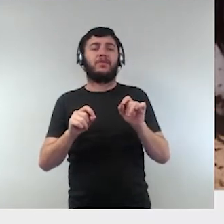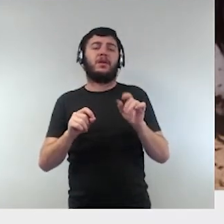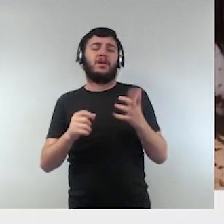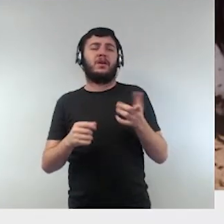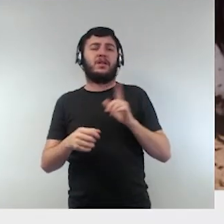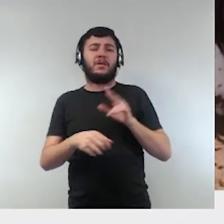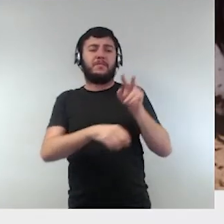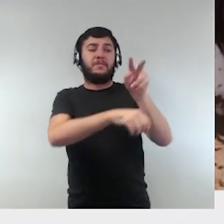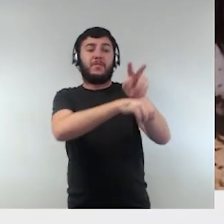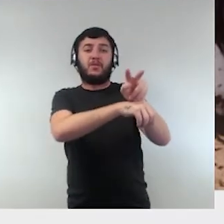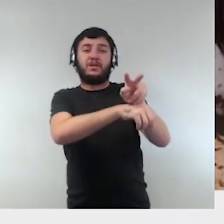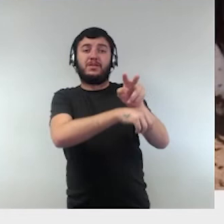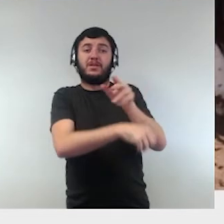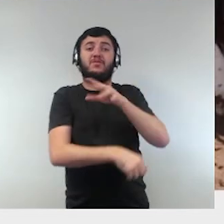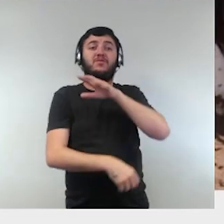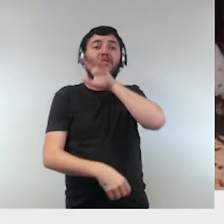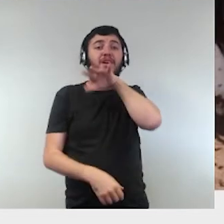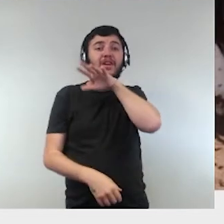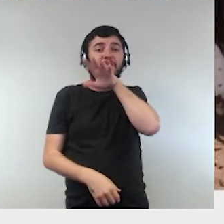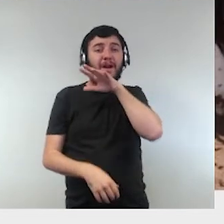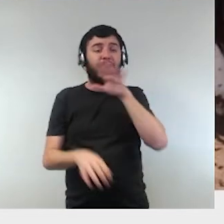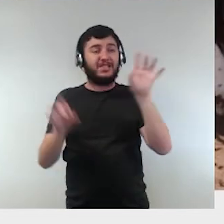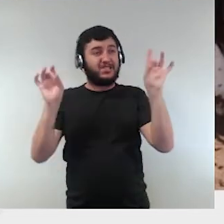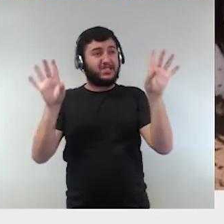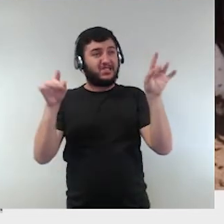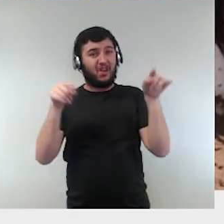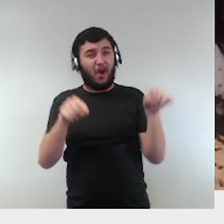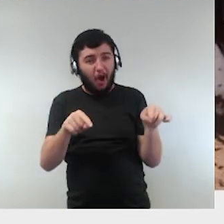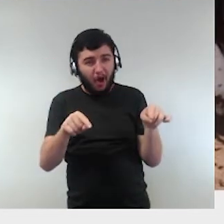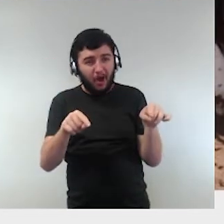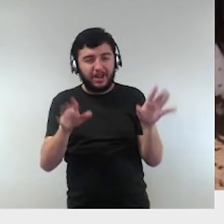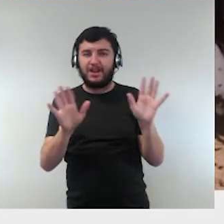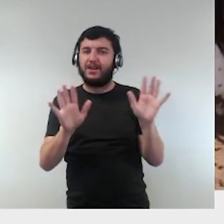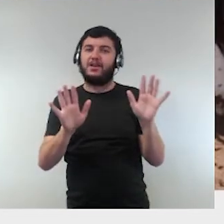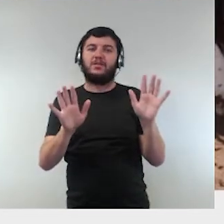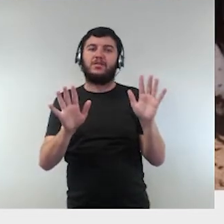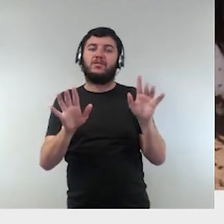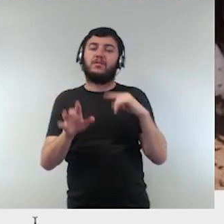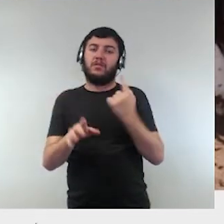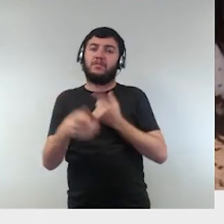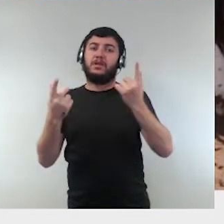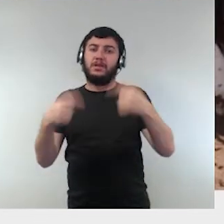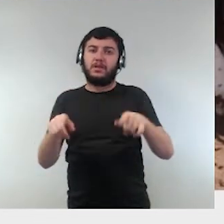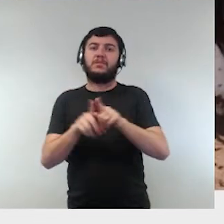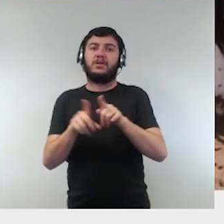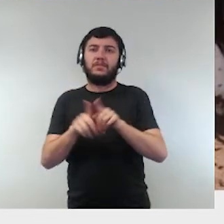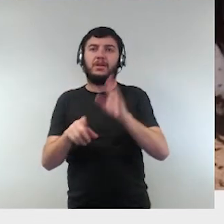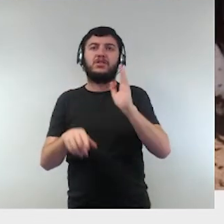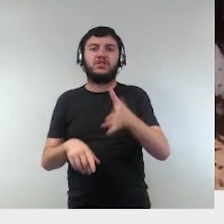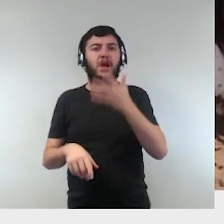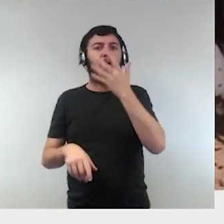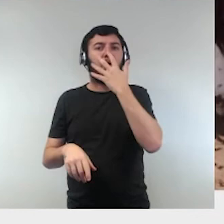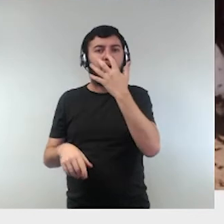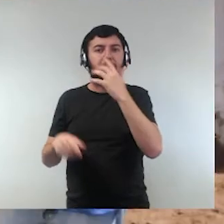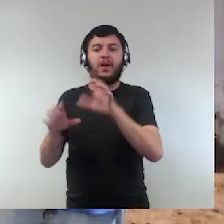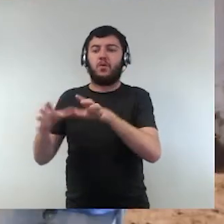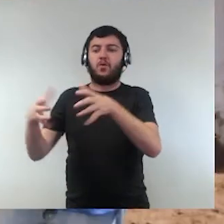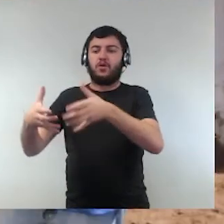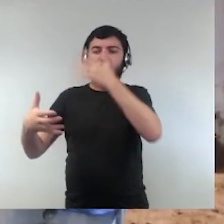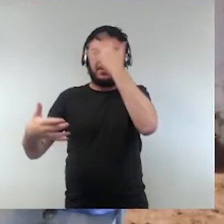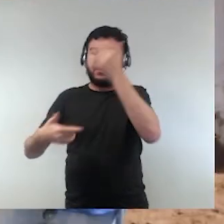olhar apenas para os animais. Temos que olhar a coletividade, temos que olhar as pessoas que interagem com os animais e, com